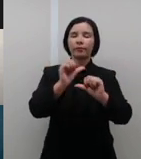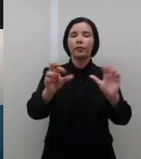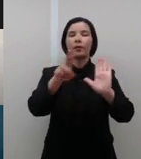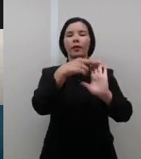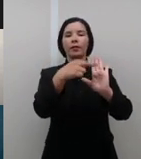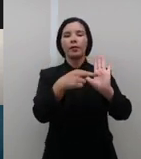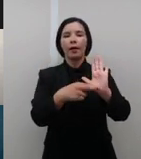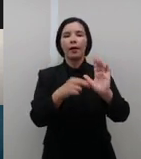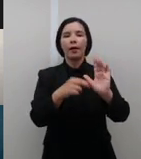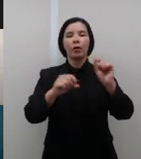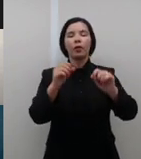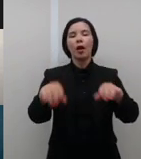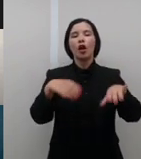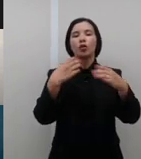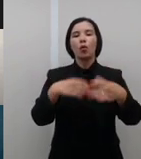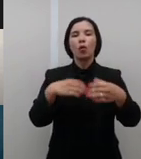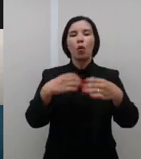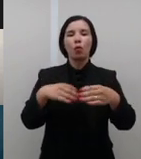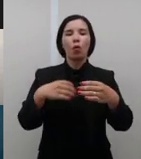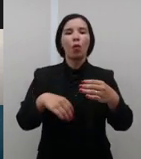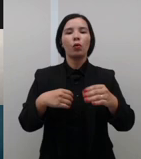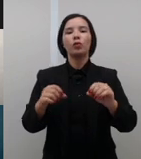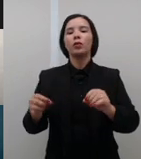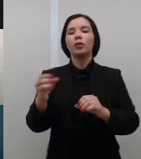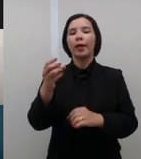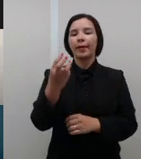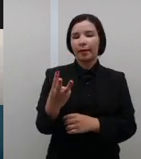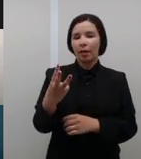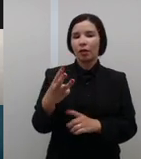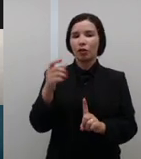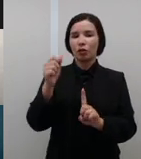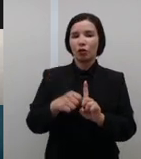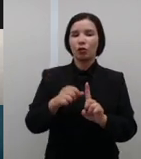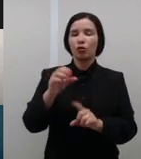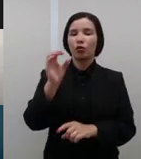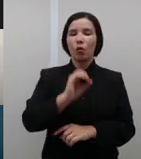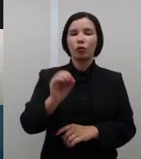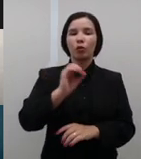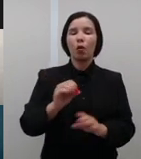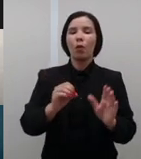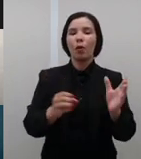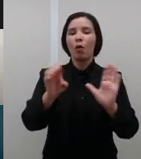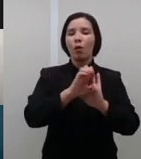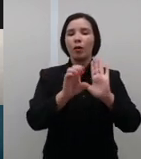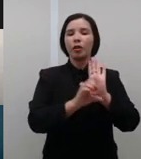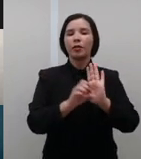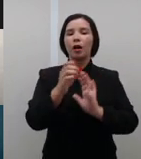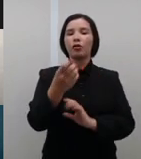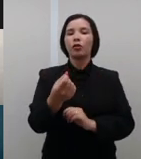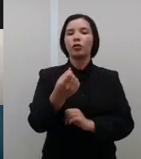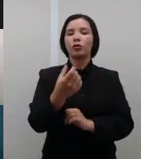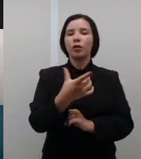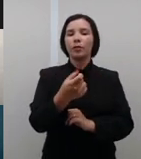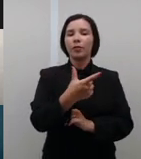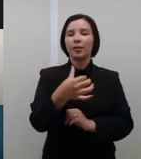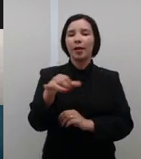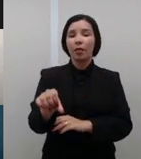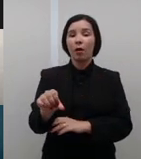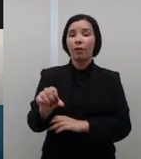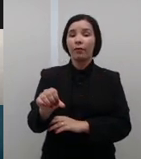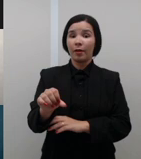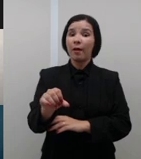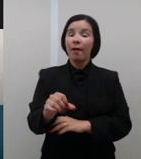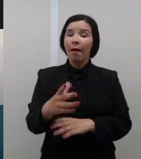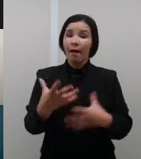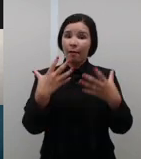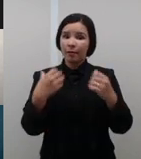3 de outubro de 2019, a comissão publicou o edital 001/2019, que, além de permitir a acumulação irrestrita de